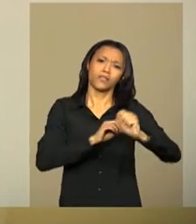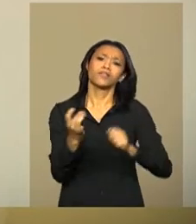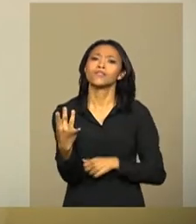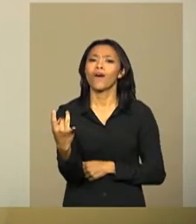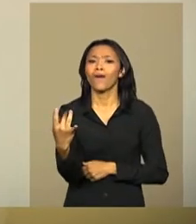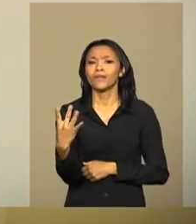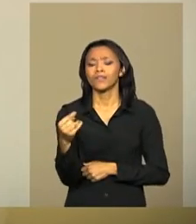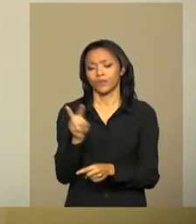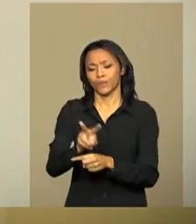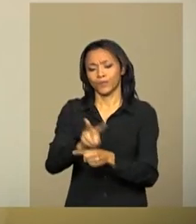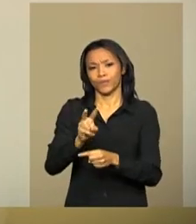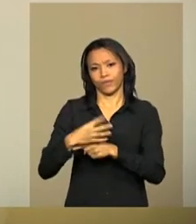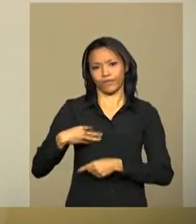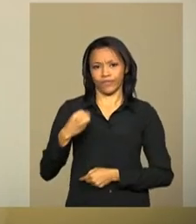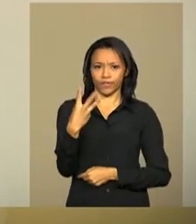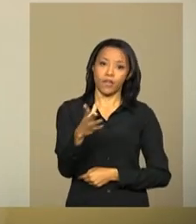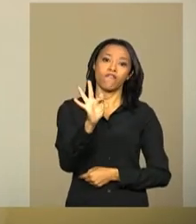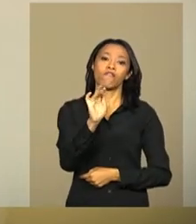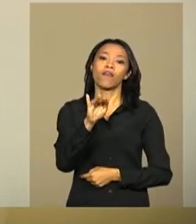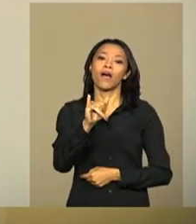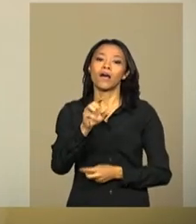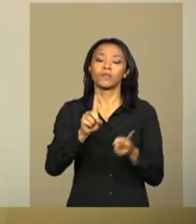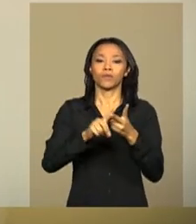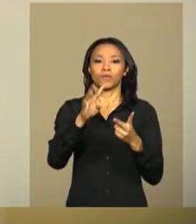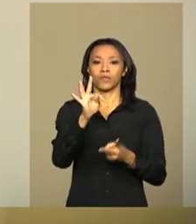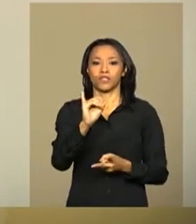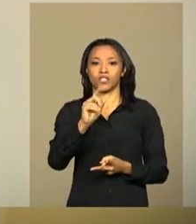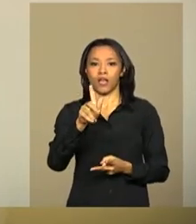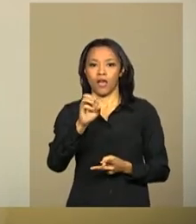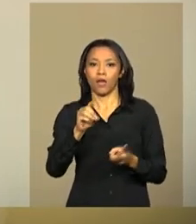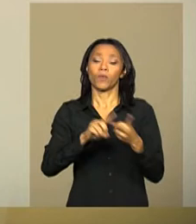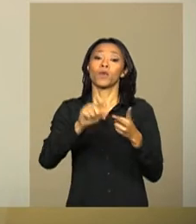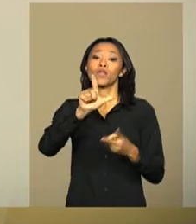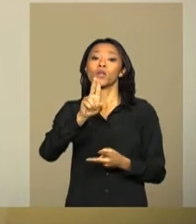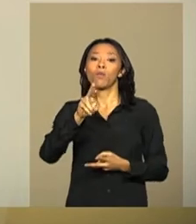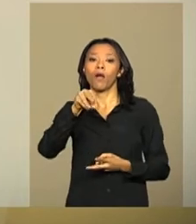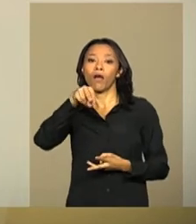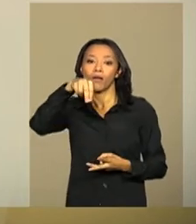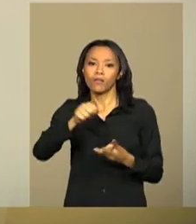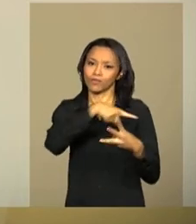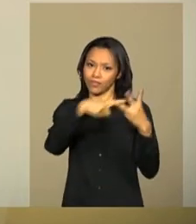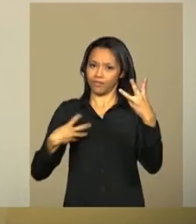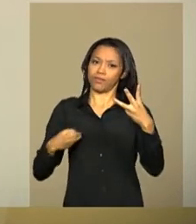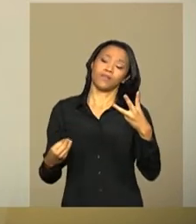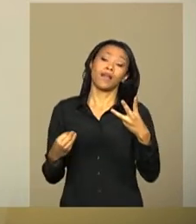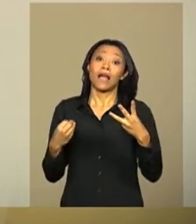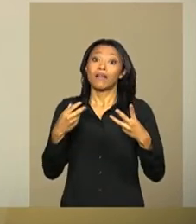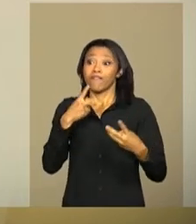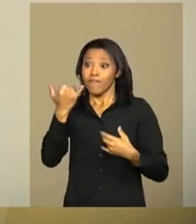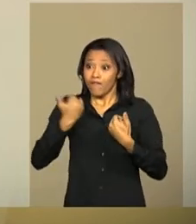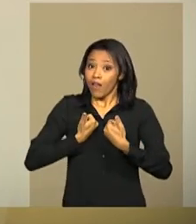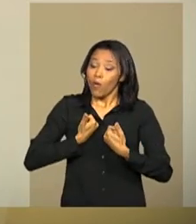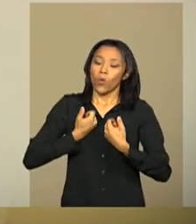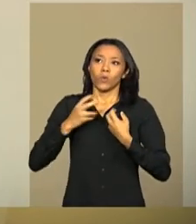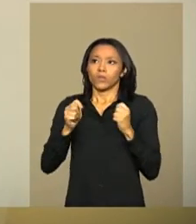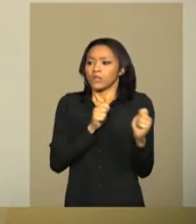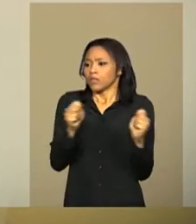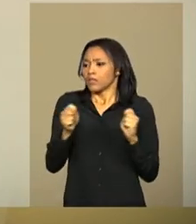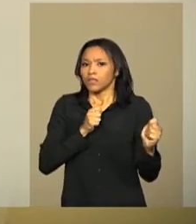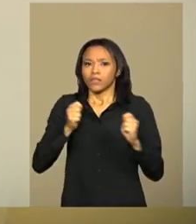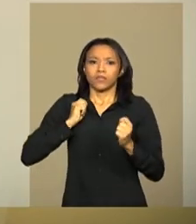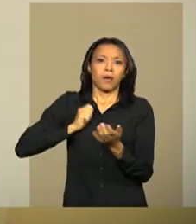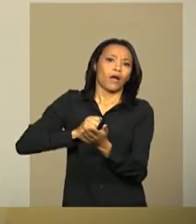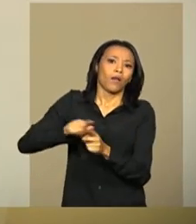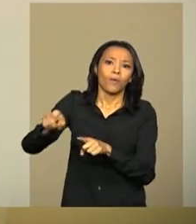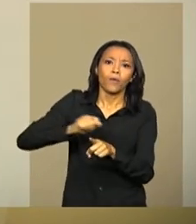sozinha de três filhos O Fábio o Thiago e a Luana ela contou para gente que ela vivia apertada para pagar o aluguel